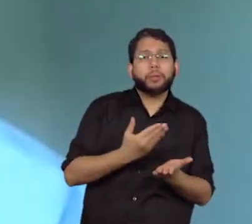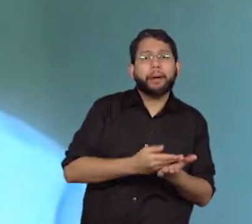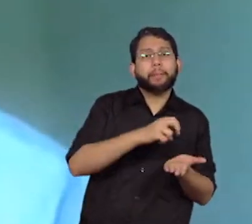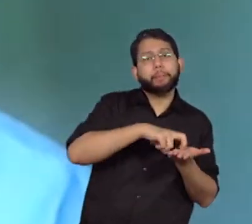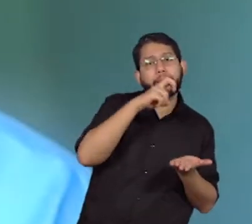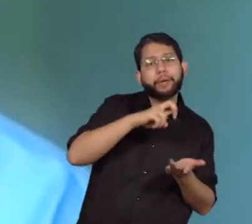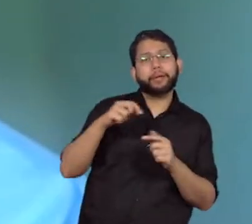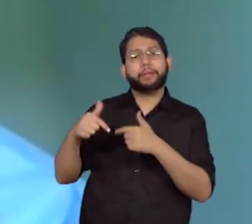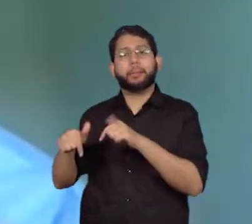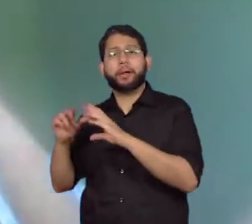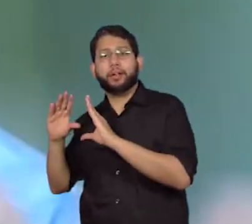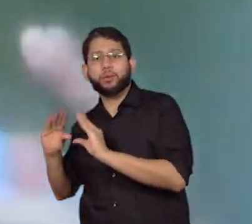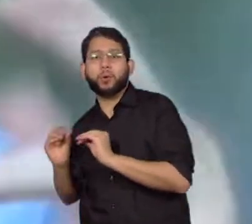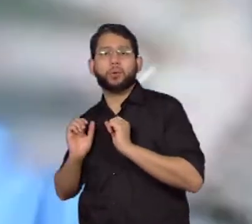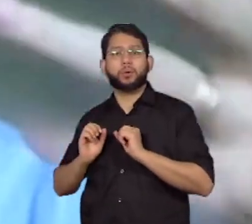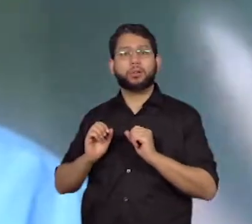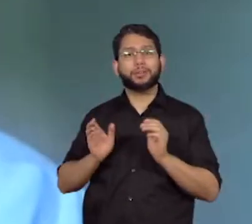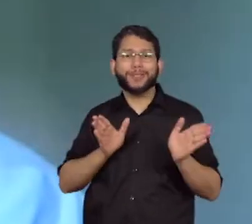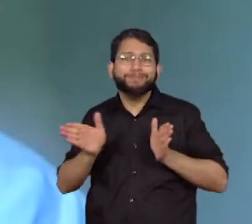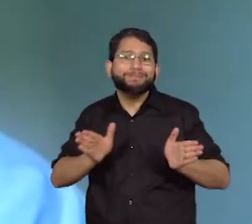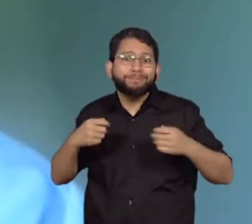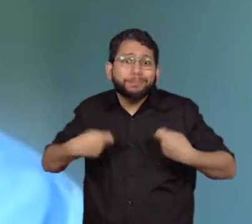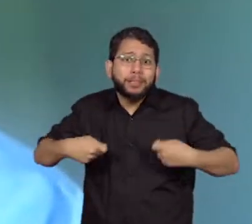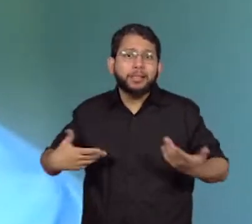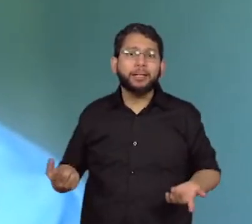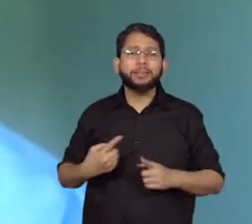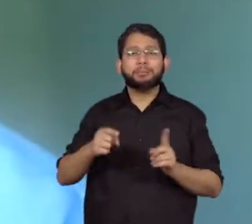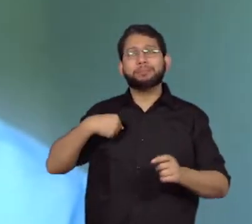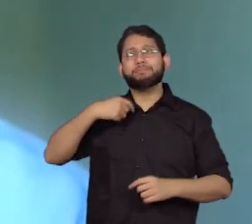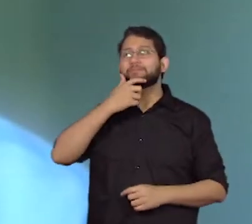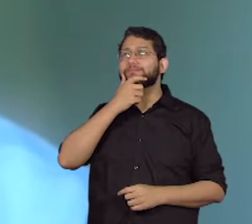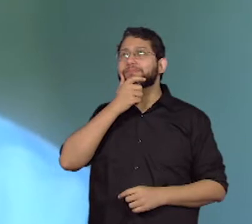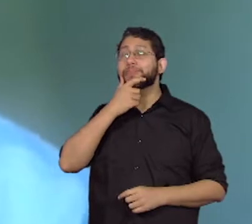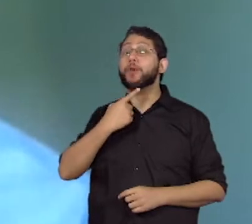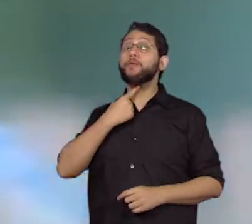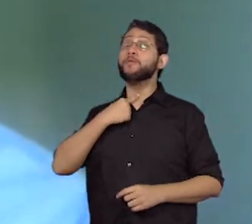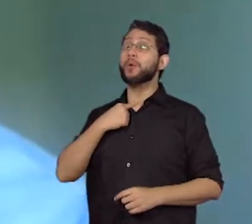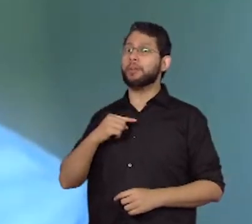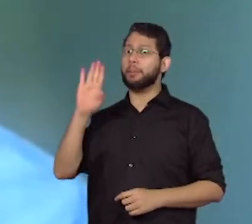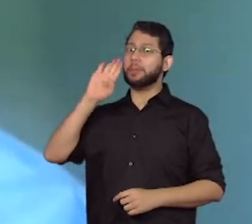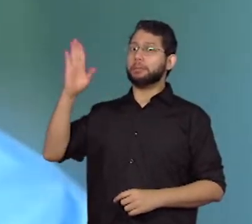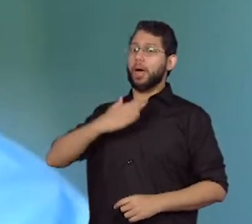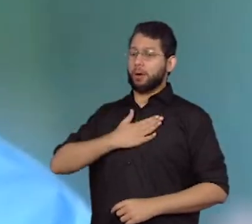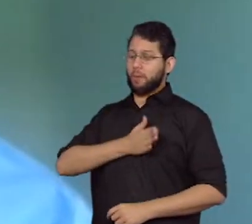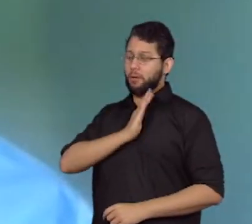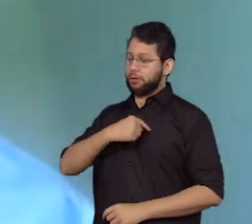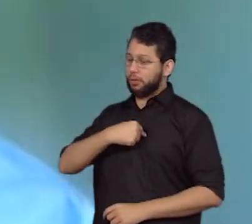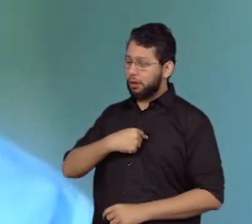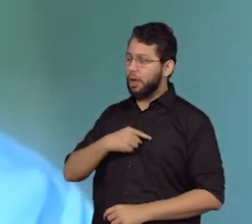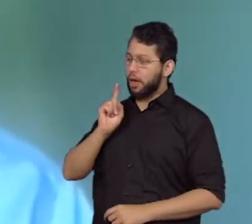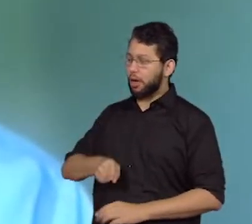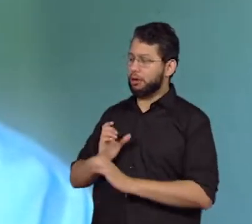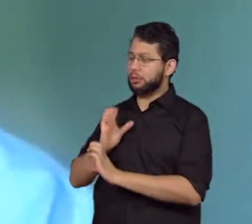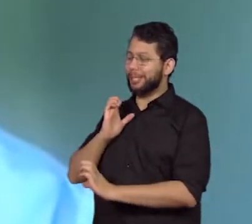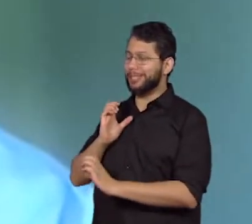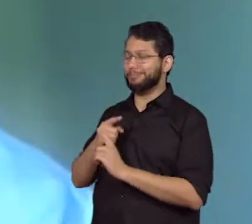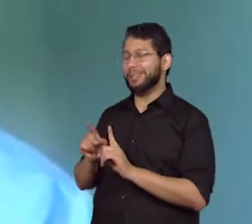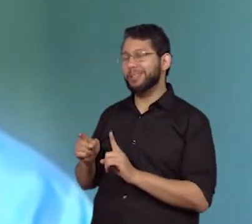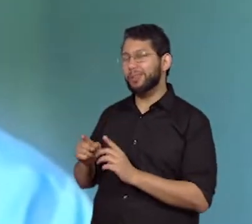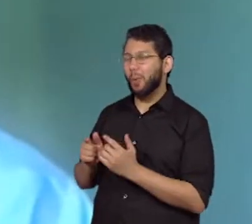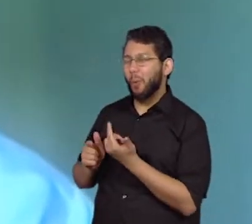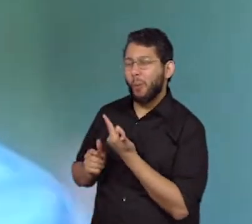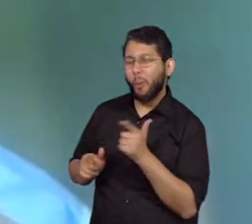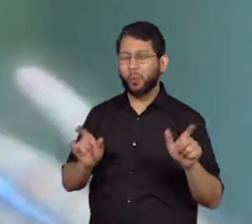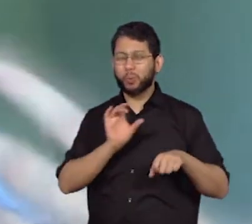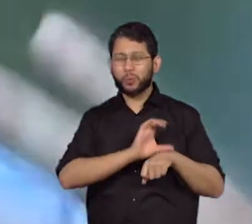próximo, né, de uma carreira de engenharia que não seja necessariamente ensino